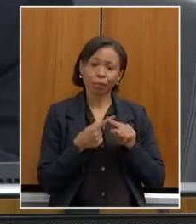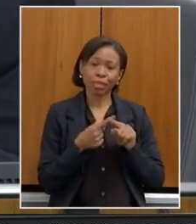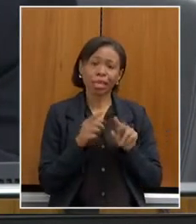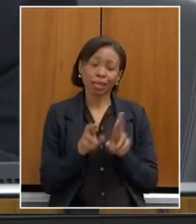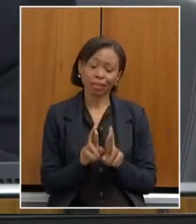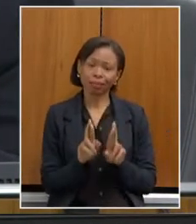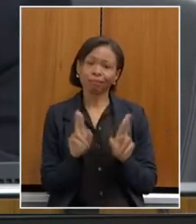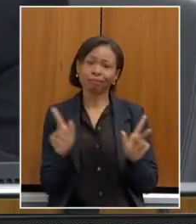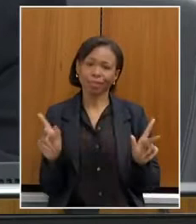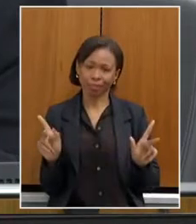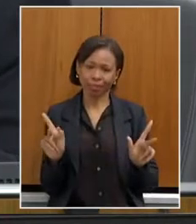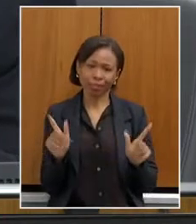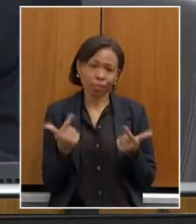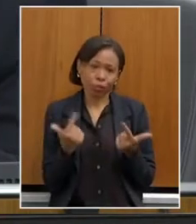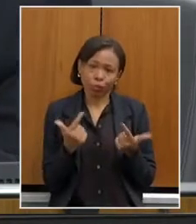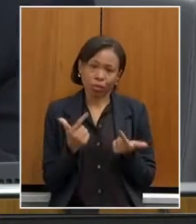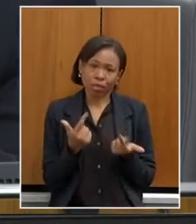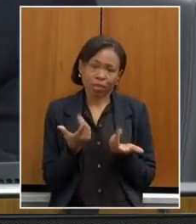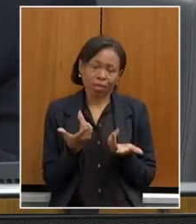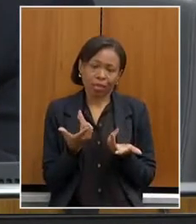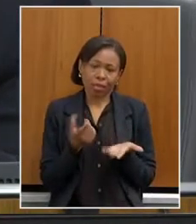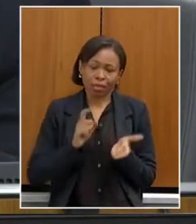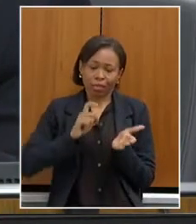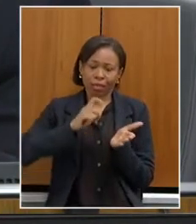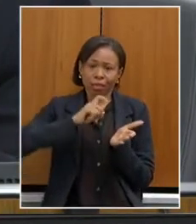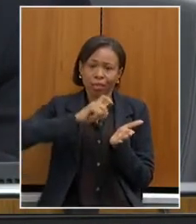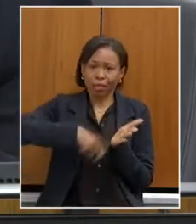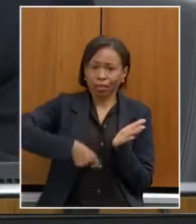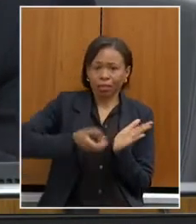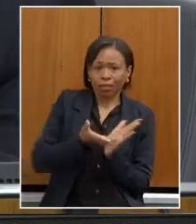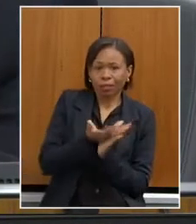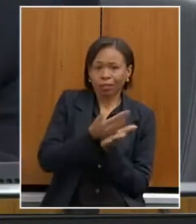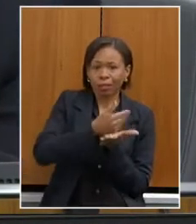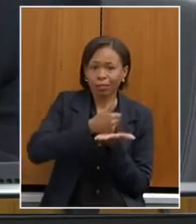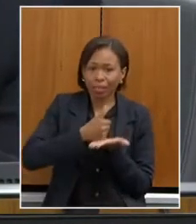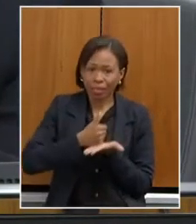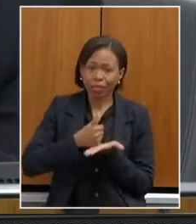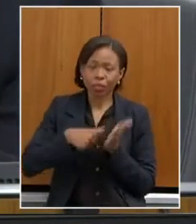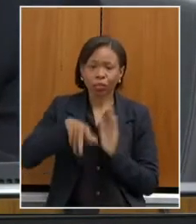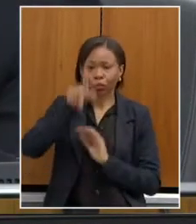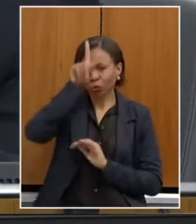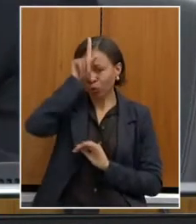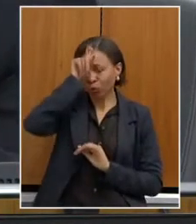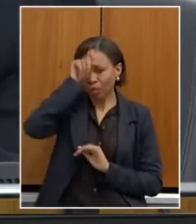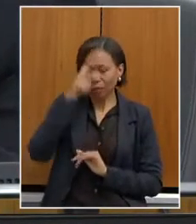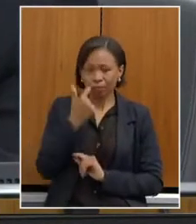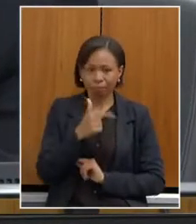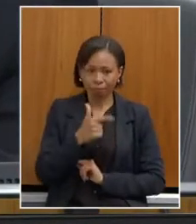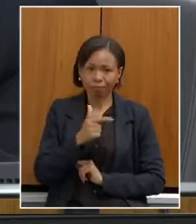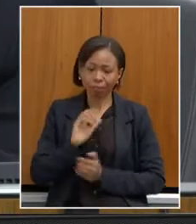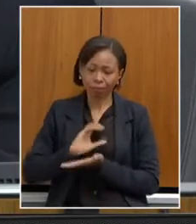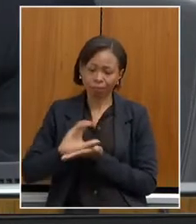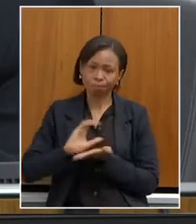diferente porque não existe arrecadação tributária dos hospitais e sim vivem de que produzem de repasse